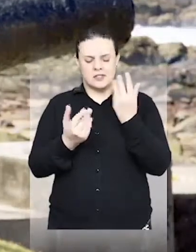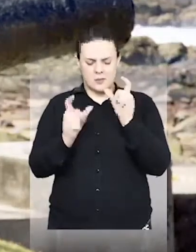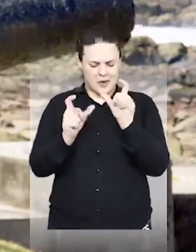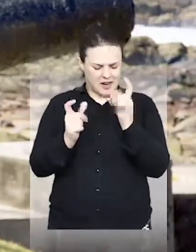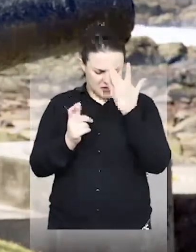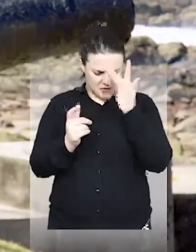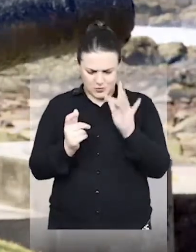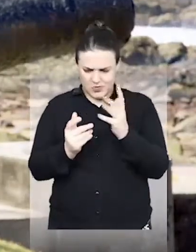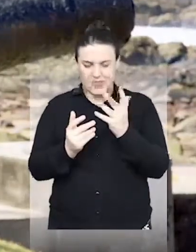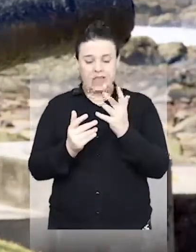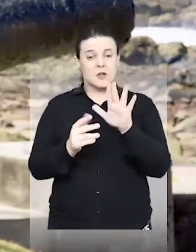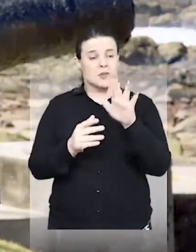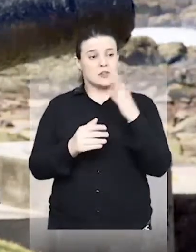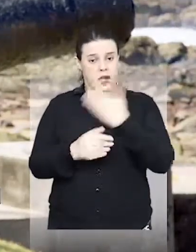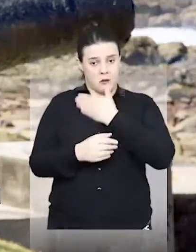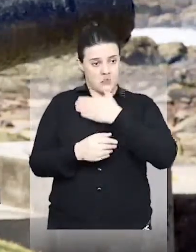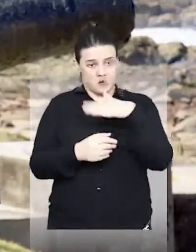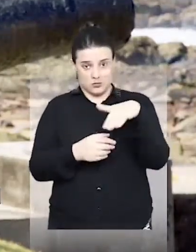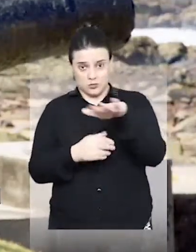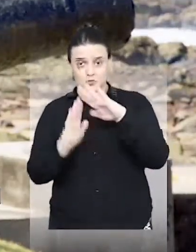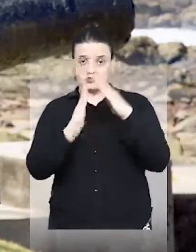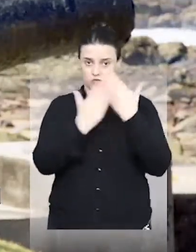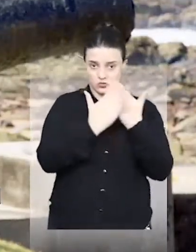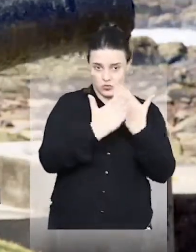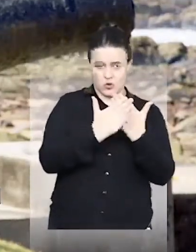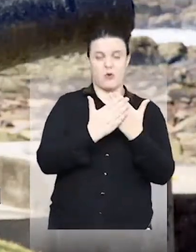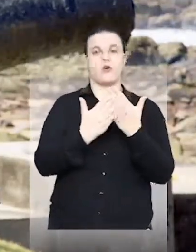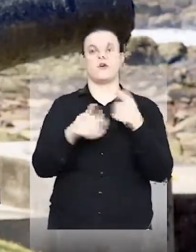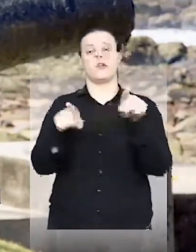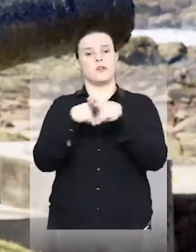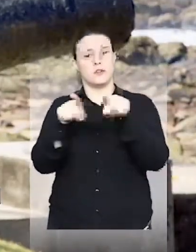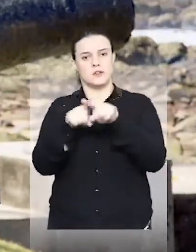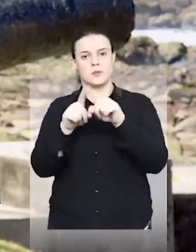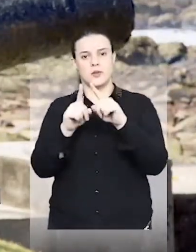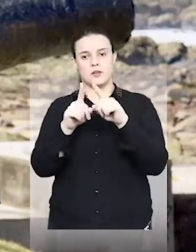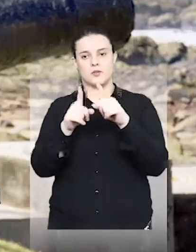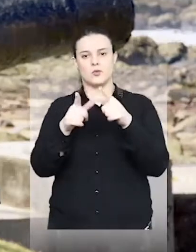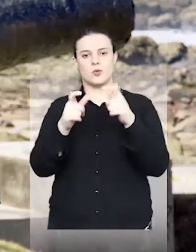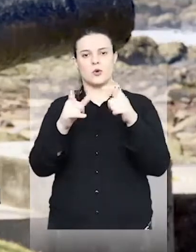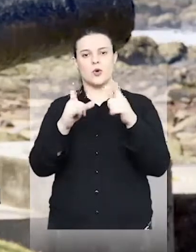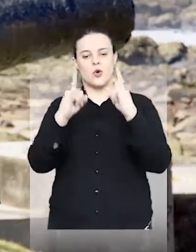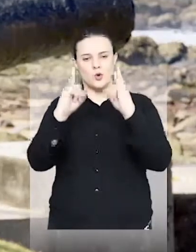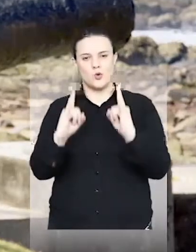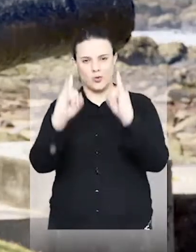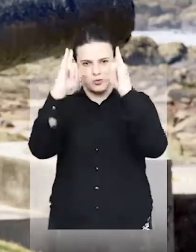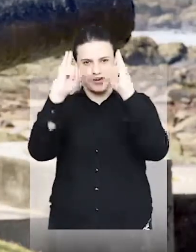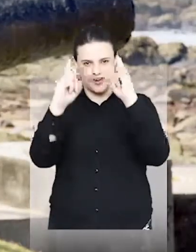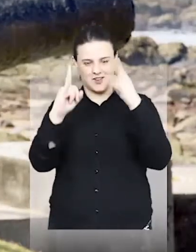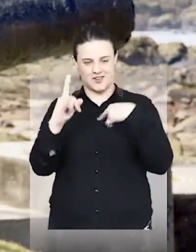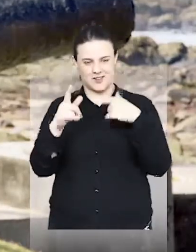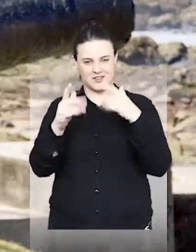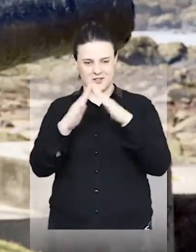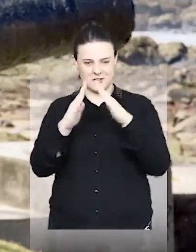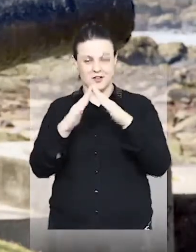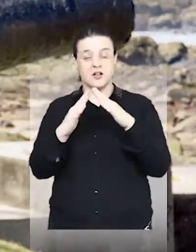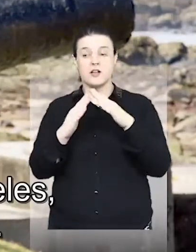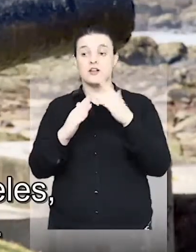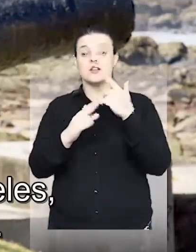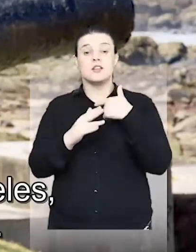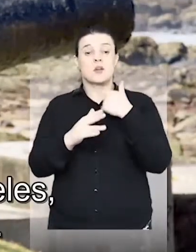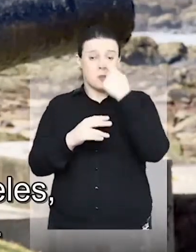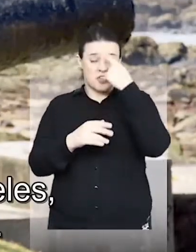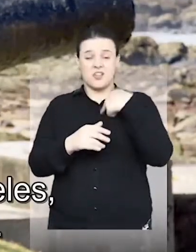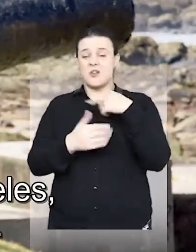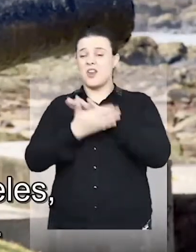não sei a palavra correta, mas que os meus amigos, tanto na escola quanto no condomínio, eles me tratavam como se eu não tivesse nada. Então eu